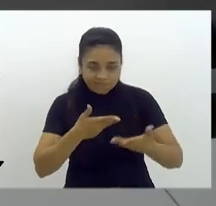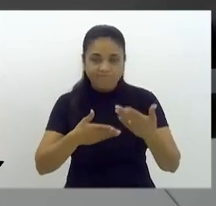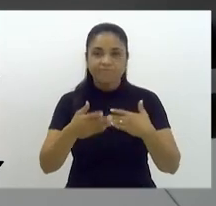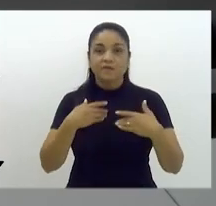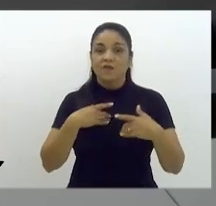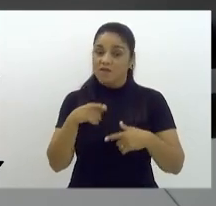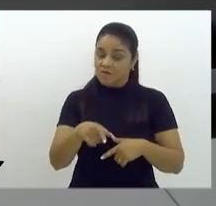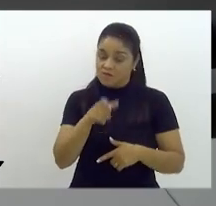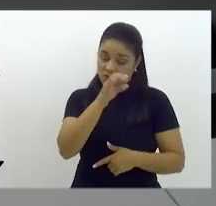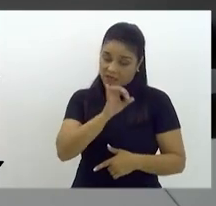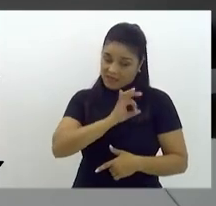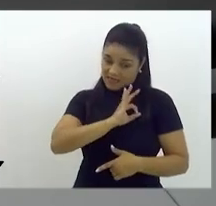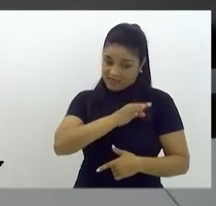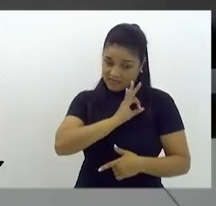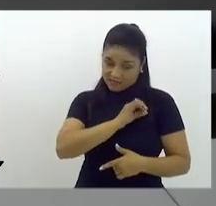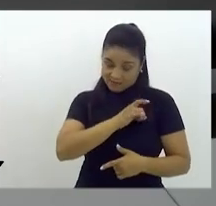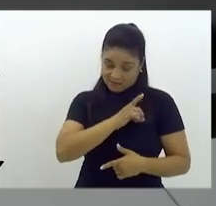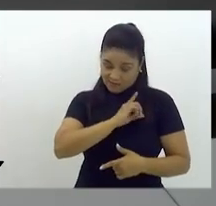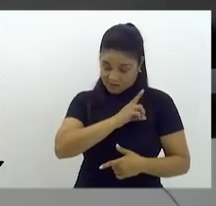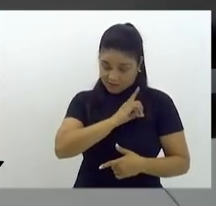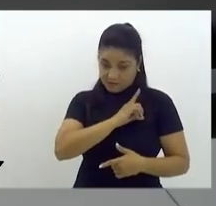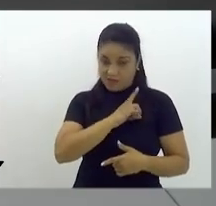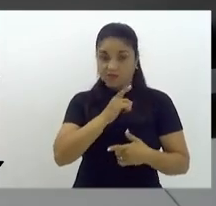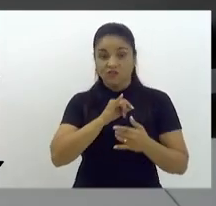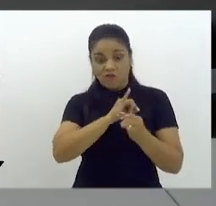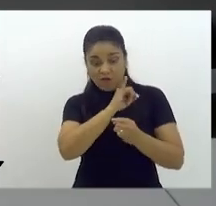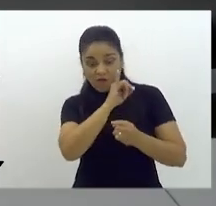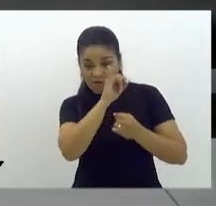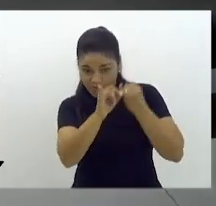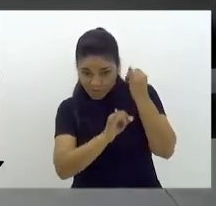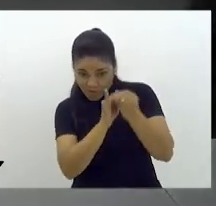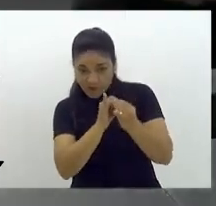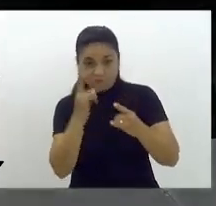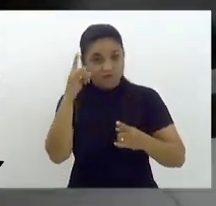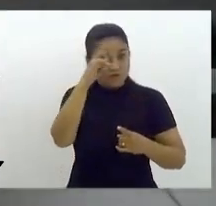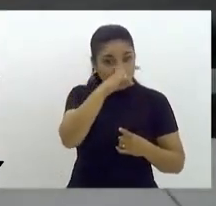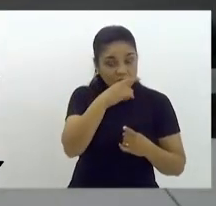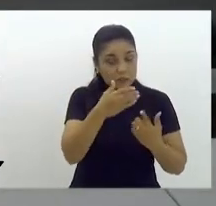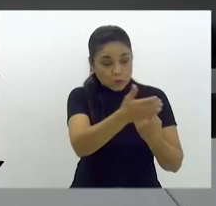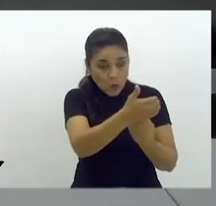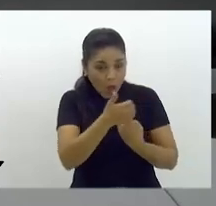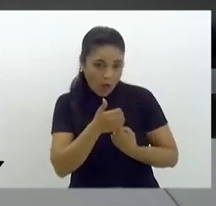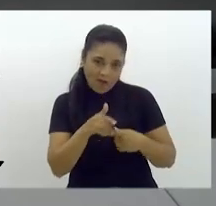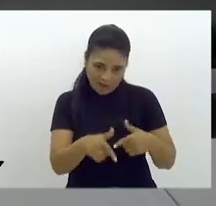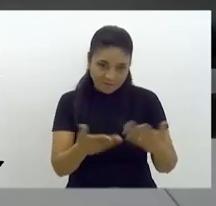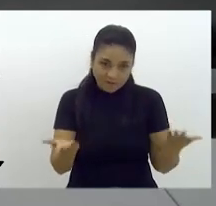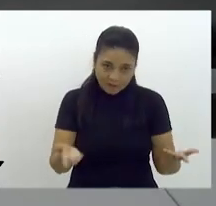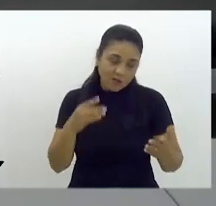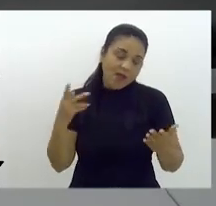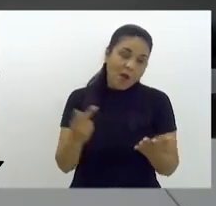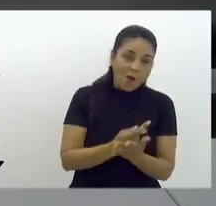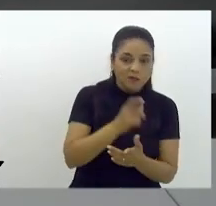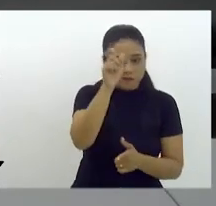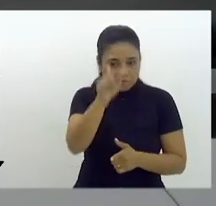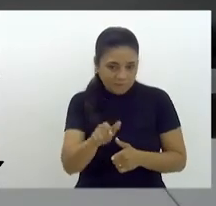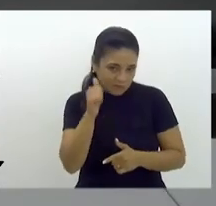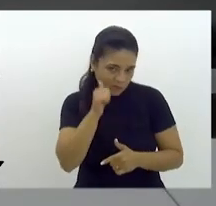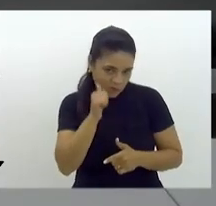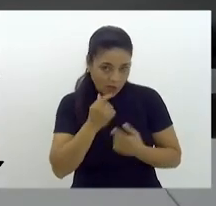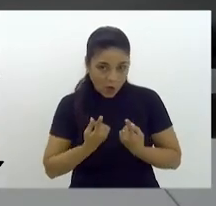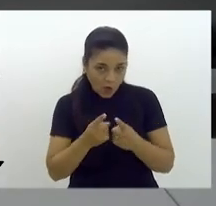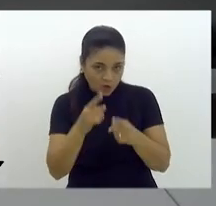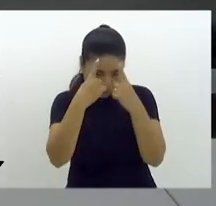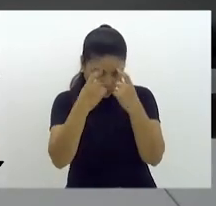difícil para delegacia de informática eu tenho uma ideia exata do que tenha acontecido relações mulheres o que eu posso falar mais de forma genérica